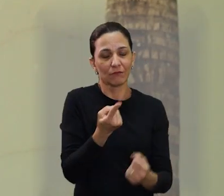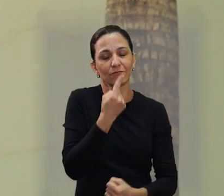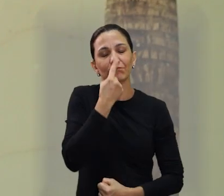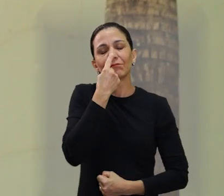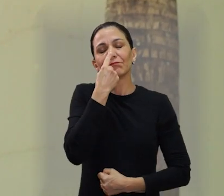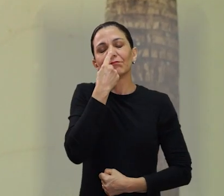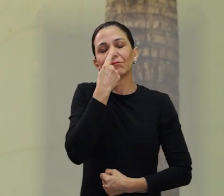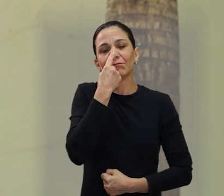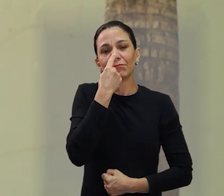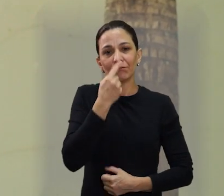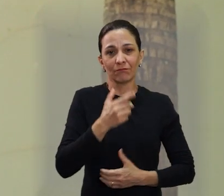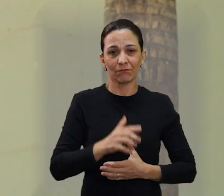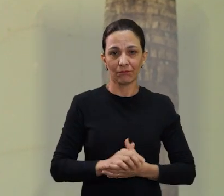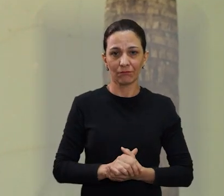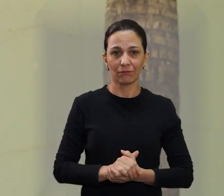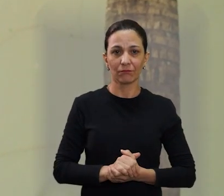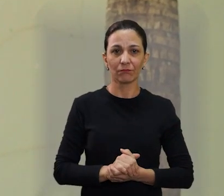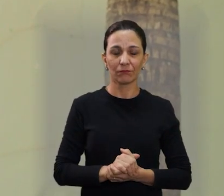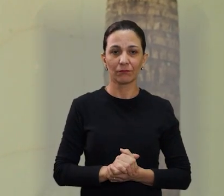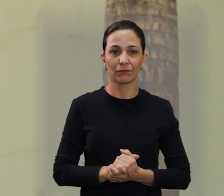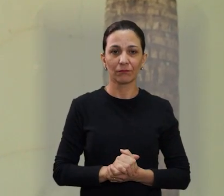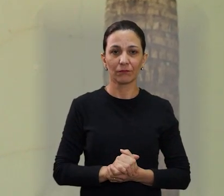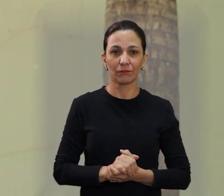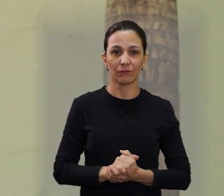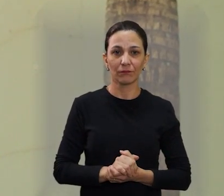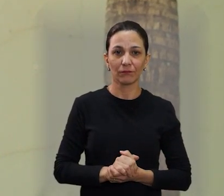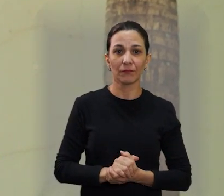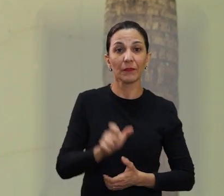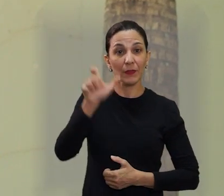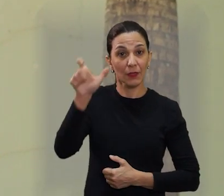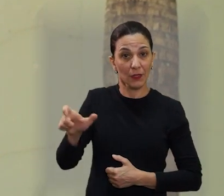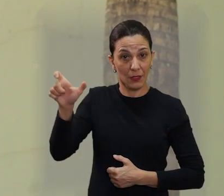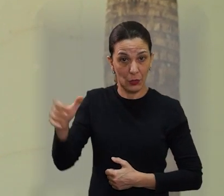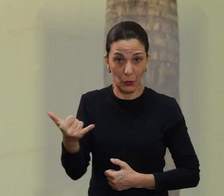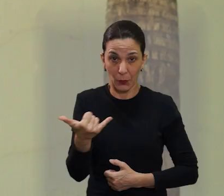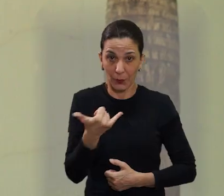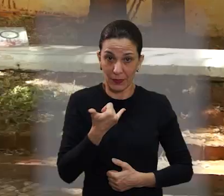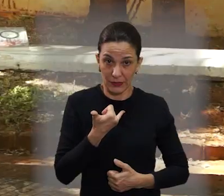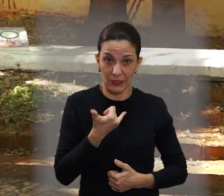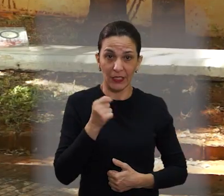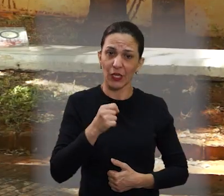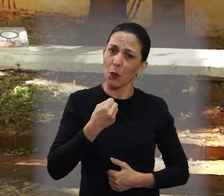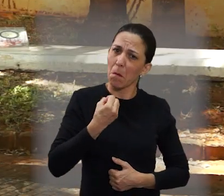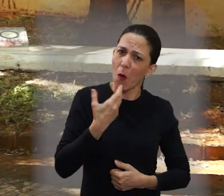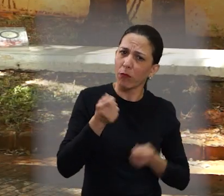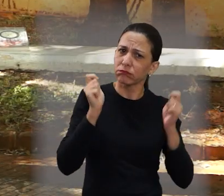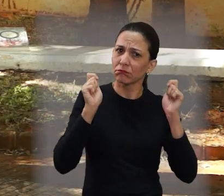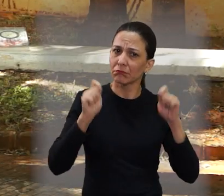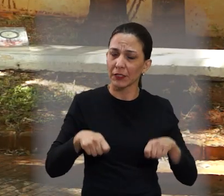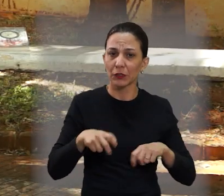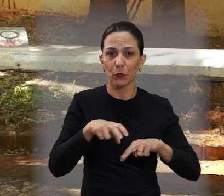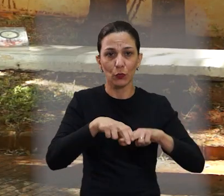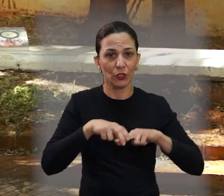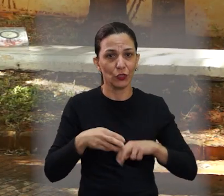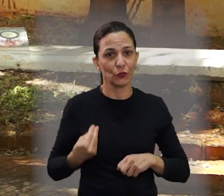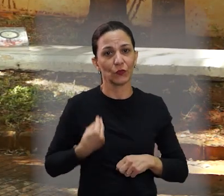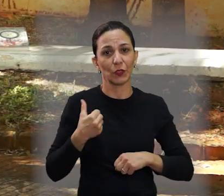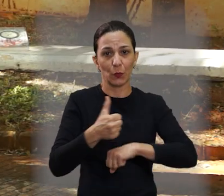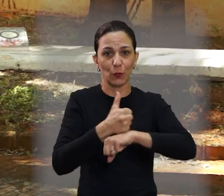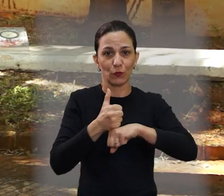eu tive algumas referências de algumas pessoas que diziam, olha, você deveria seguir com isso. Então eu